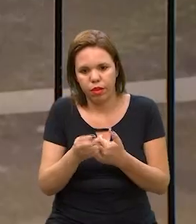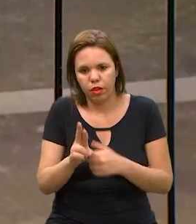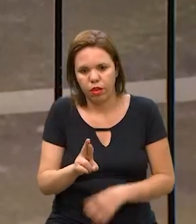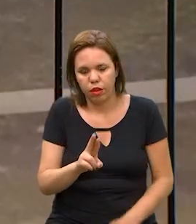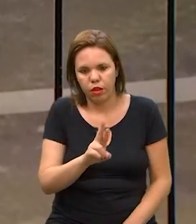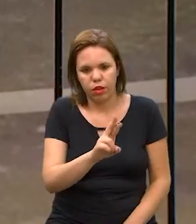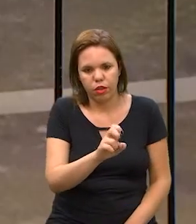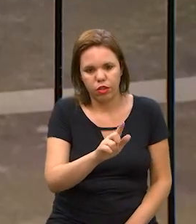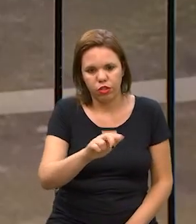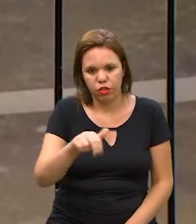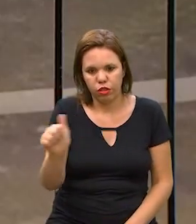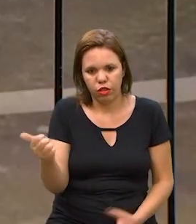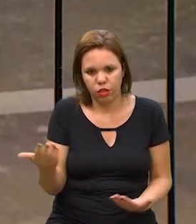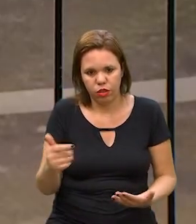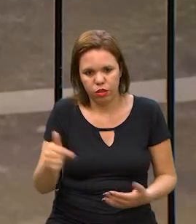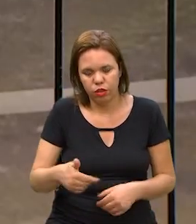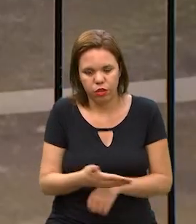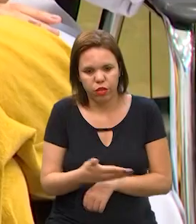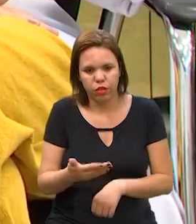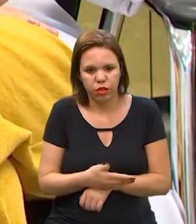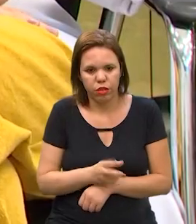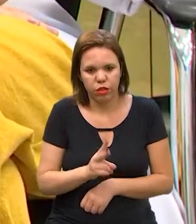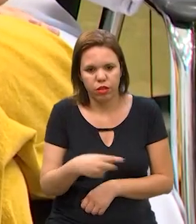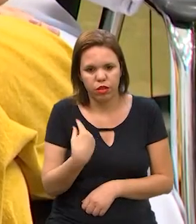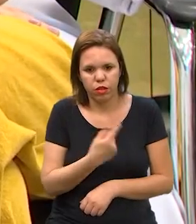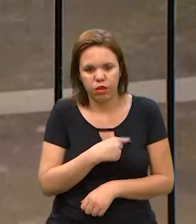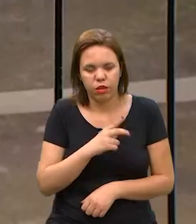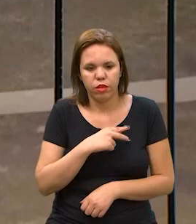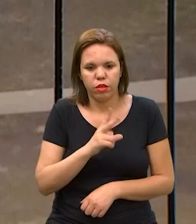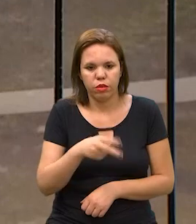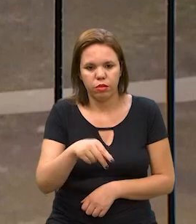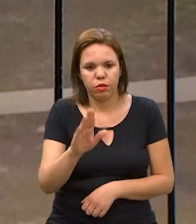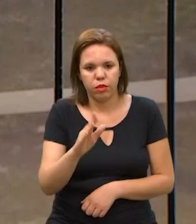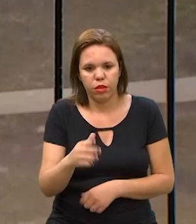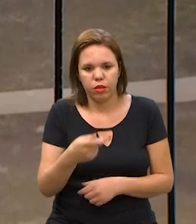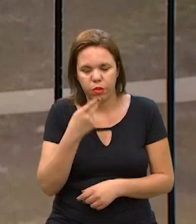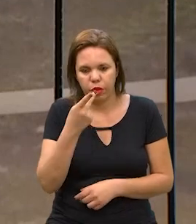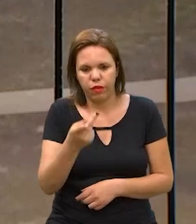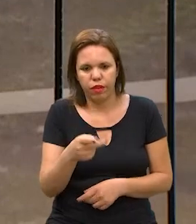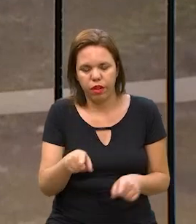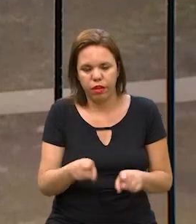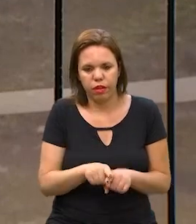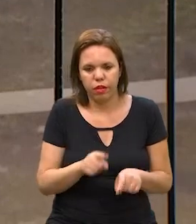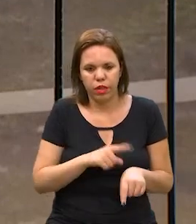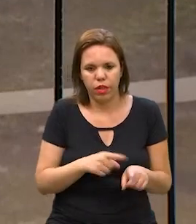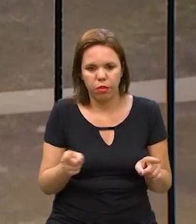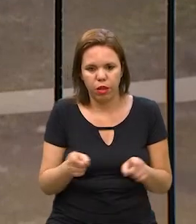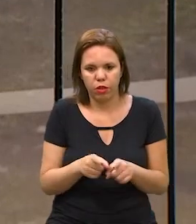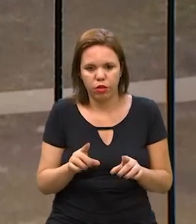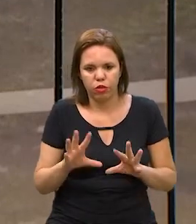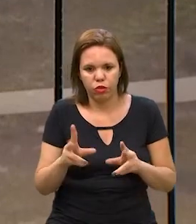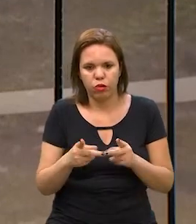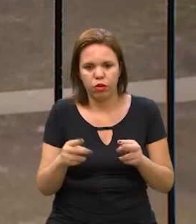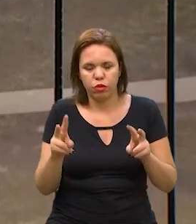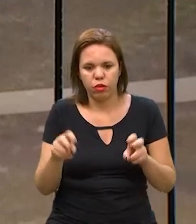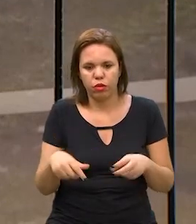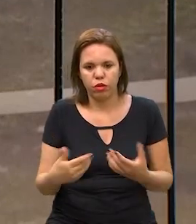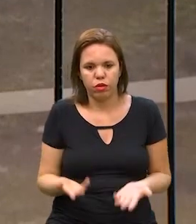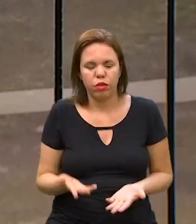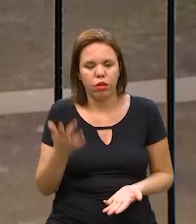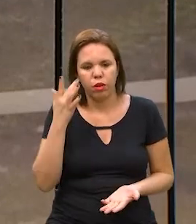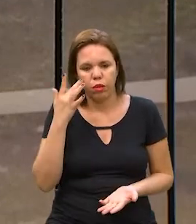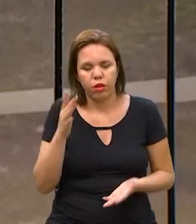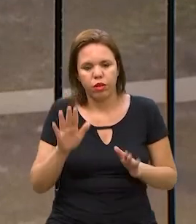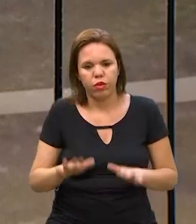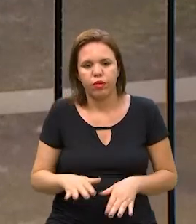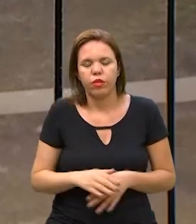agradecer, doutora Regina, Eu a que sua agradeço. participação comigo hoje aqui. Sei que nós teríamos muito mais para falar, o tempo é curto para falar tudo a respeito